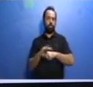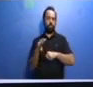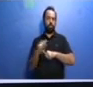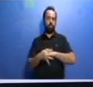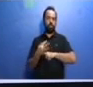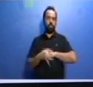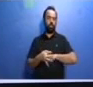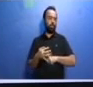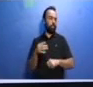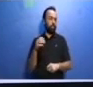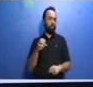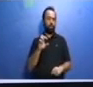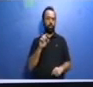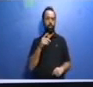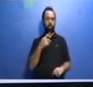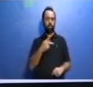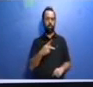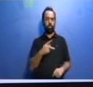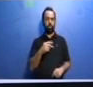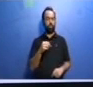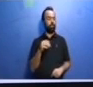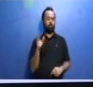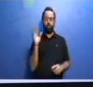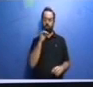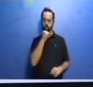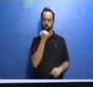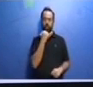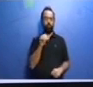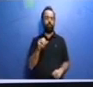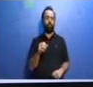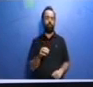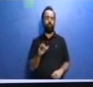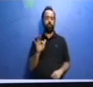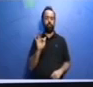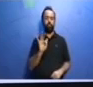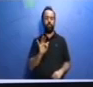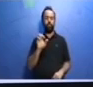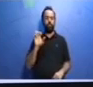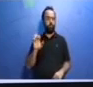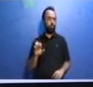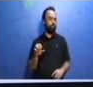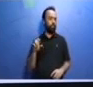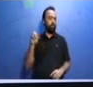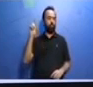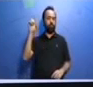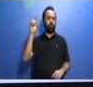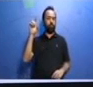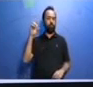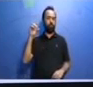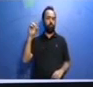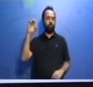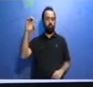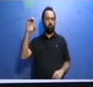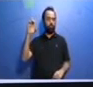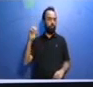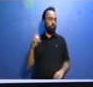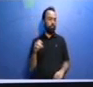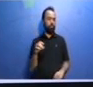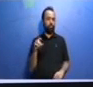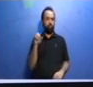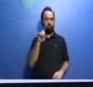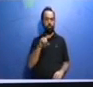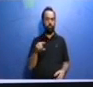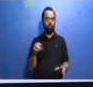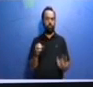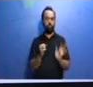as informações que ele contém. Então nós temos aqui o número atômico, que é 26. Nós temos o símbolo